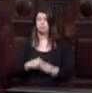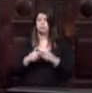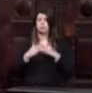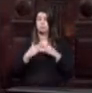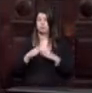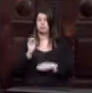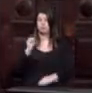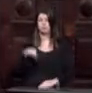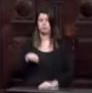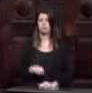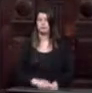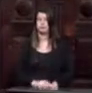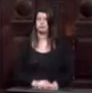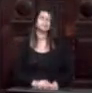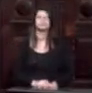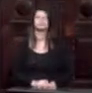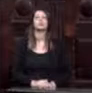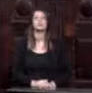pelo voto sim.